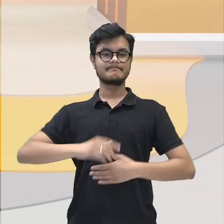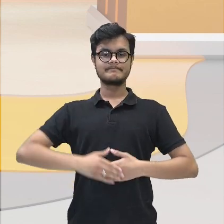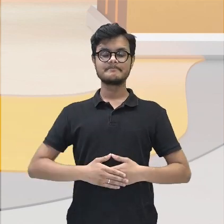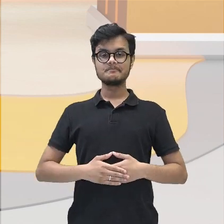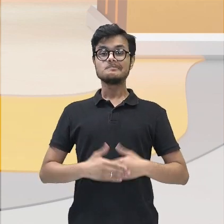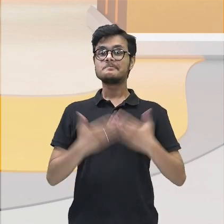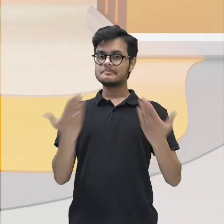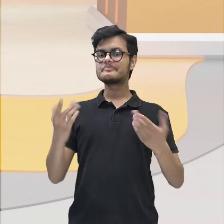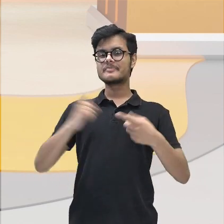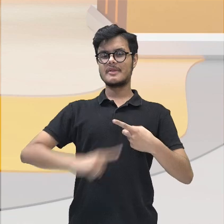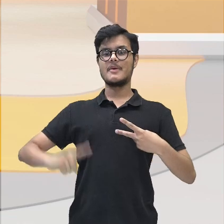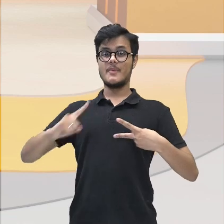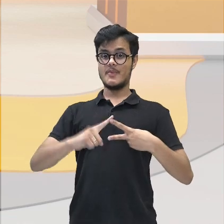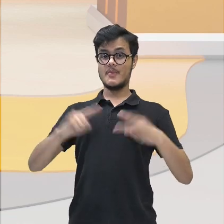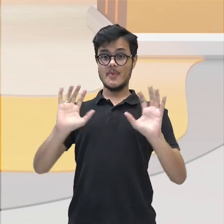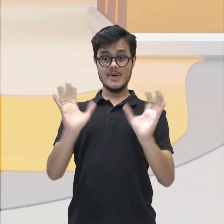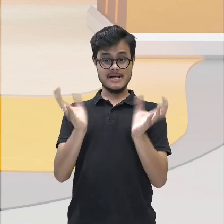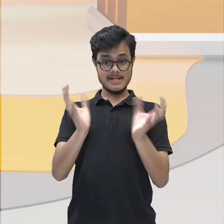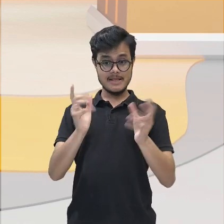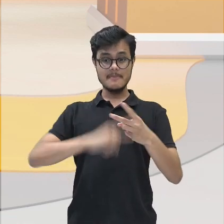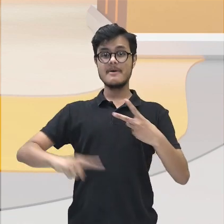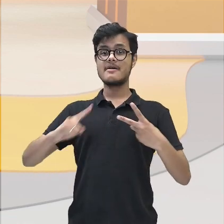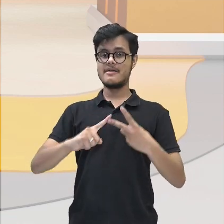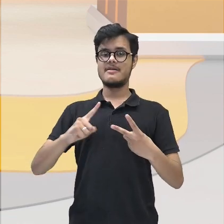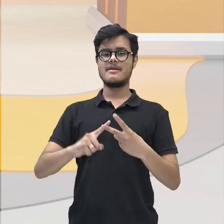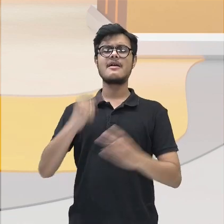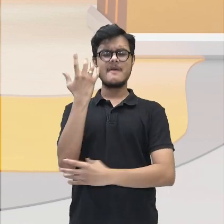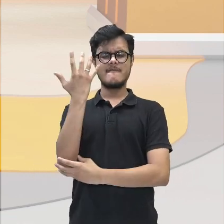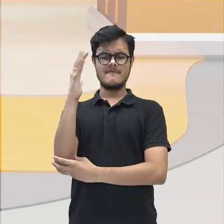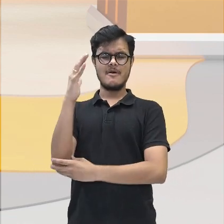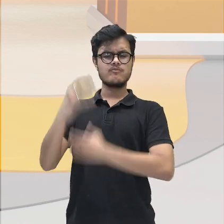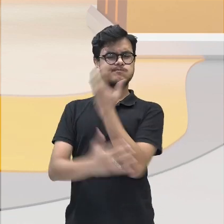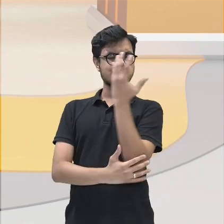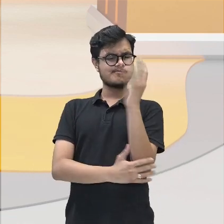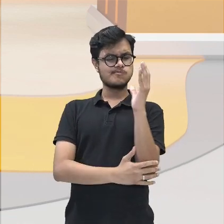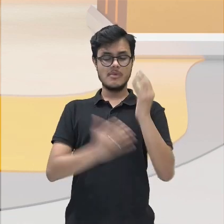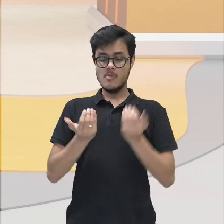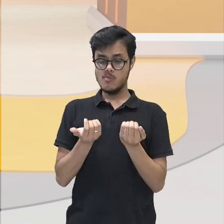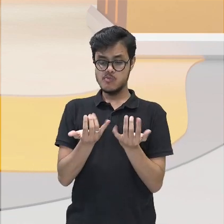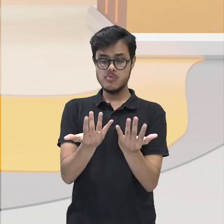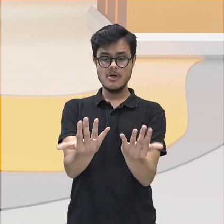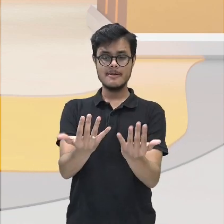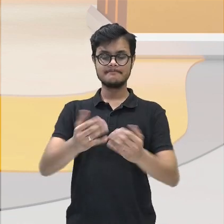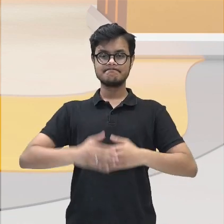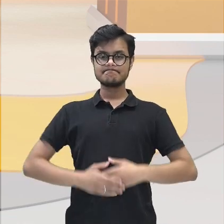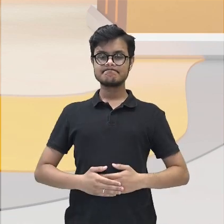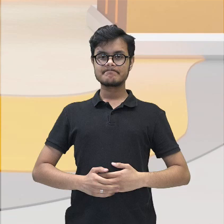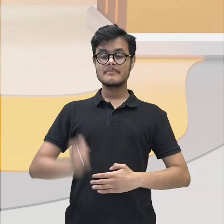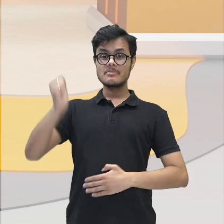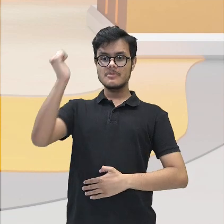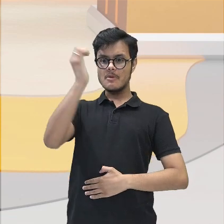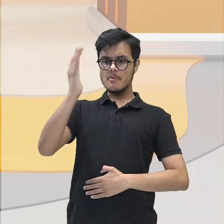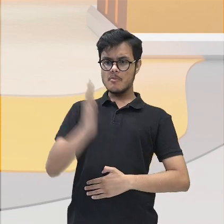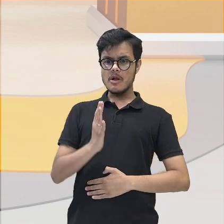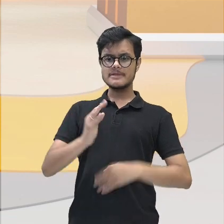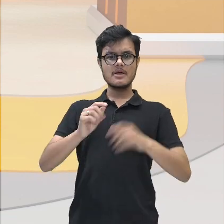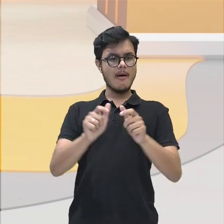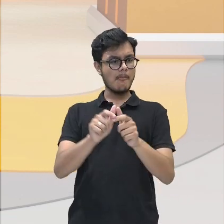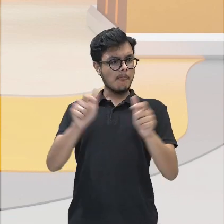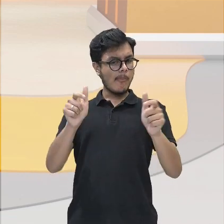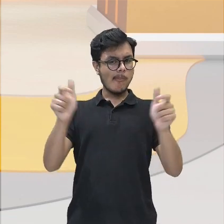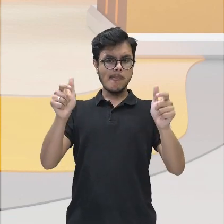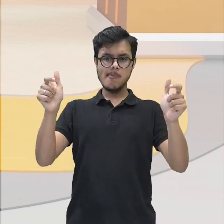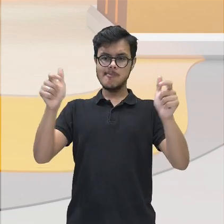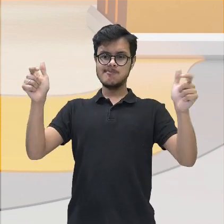é o clima e a vegetação. Já vimos que o território brasileiro ele tem uma área ampla,